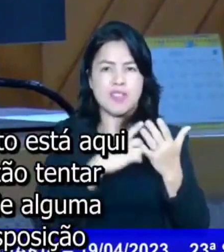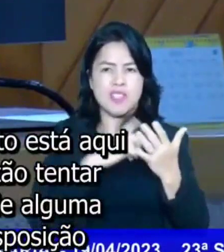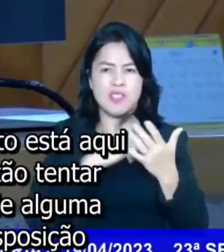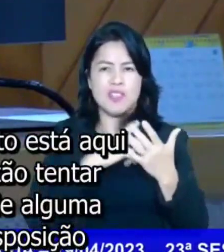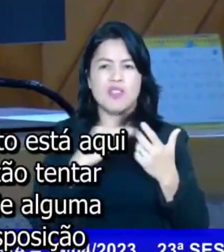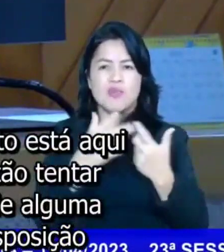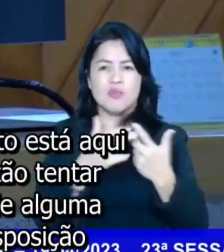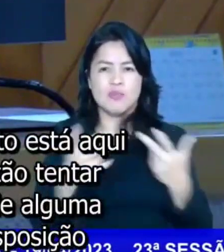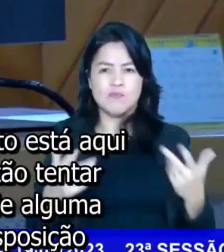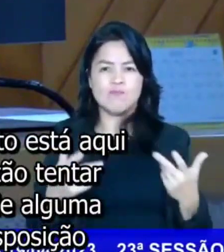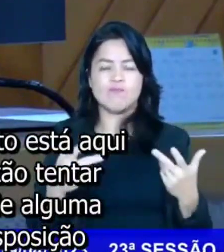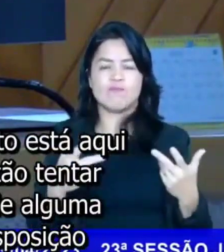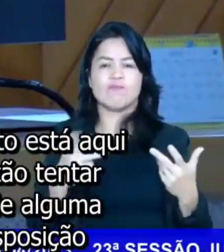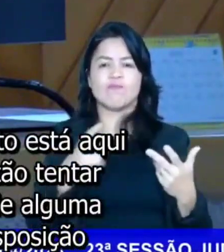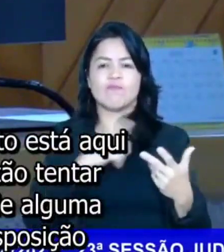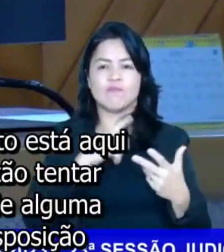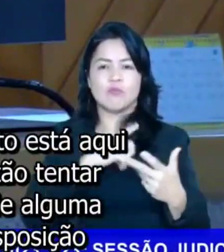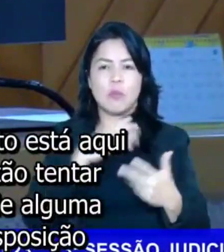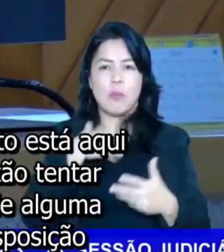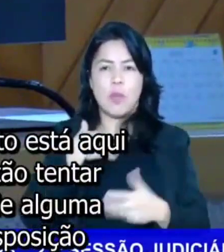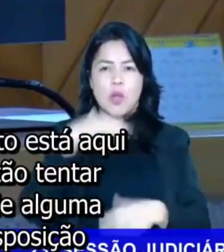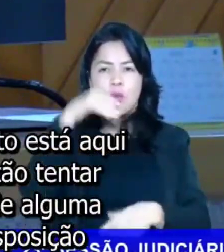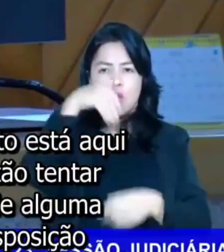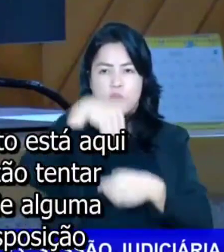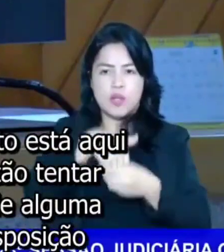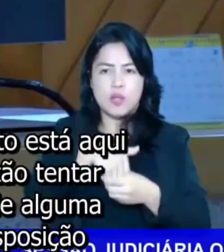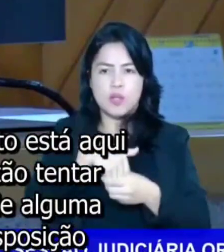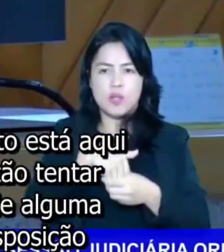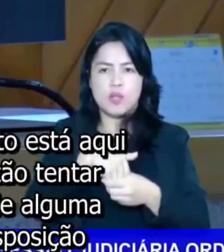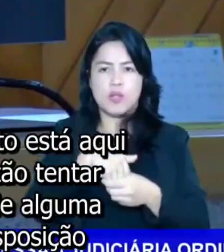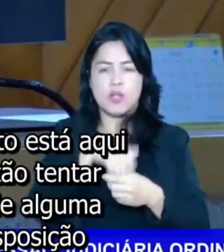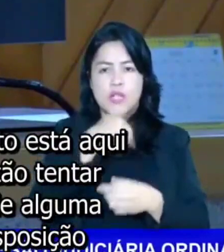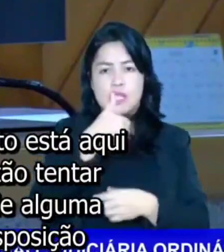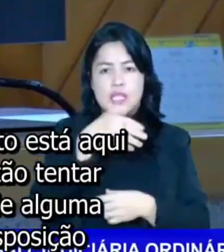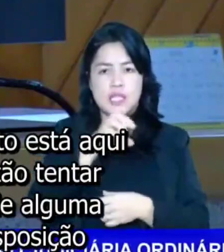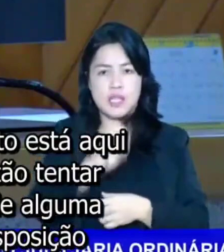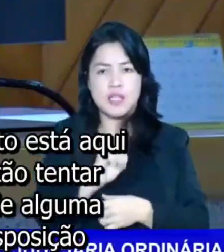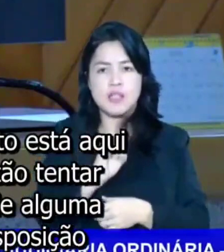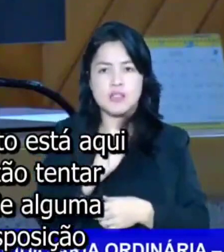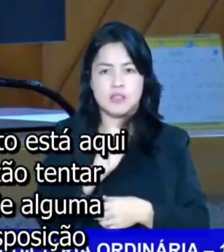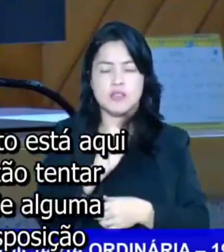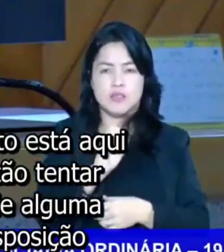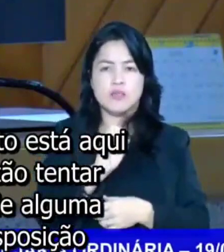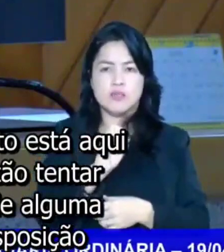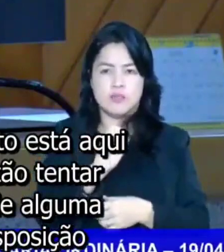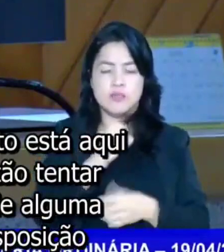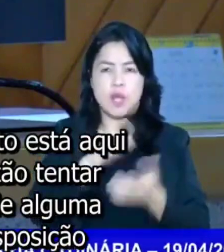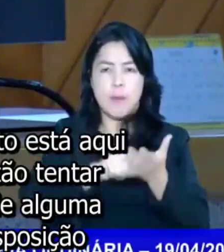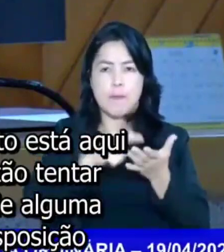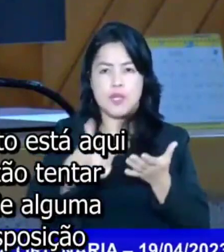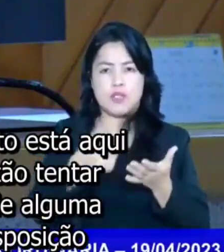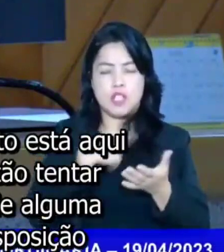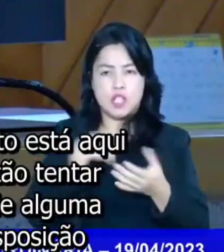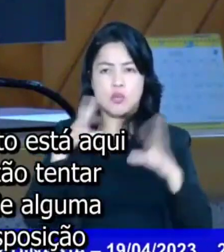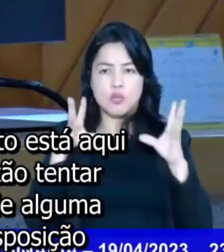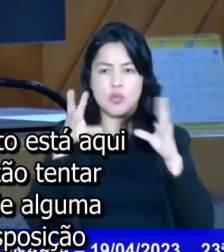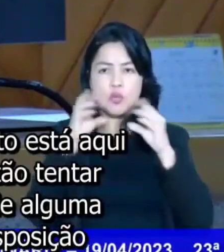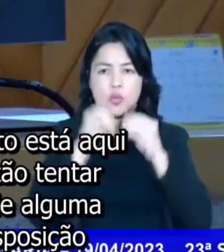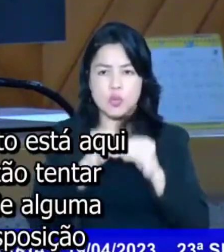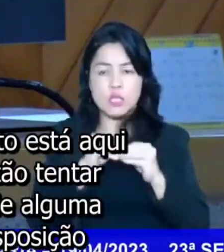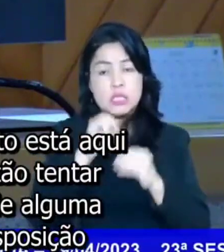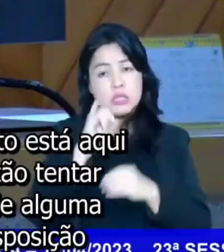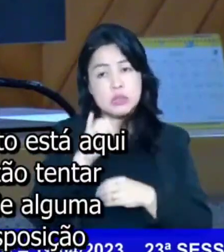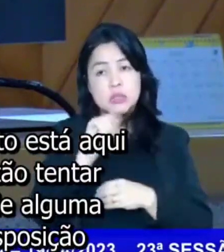voto em mãos, o meu de frente voto ao está seu aqui em computador. aproximadamente 10 páginas, Eu vou, então, tentar resumir, e se